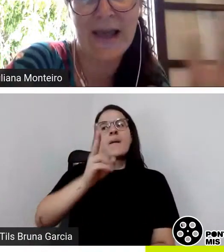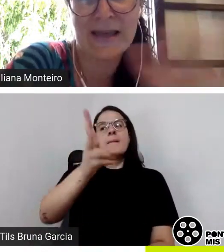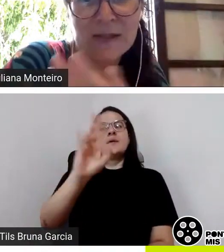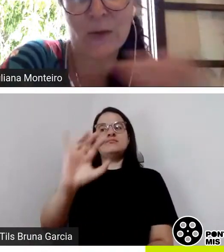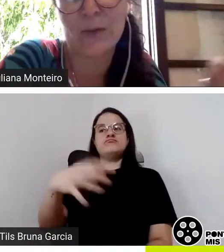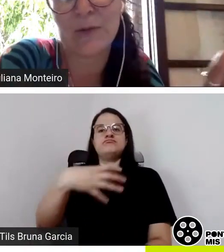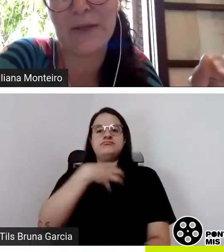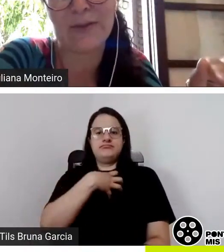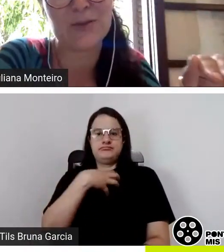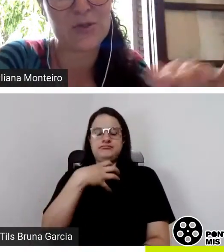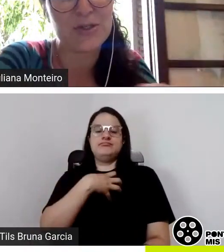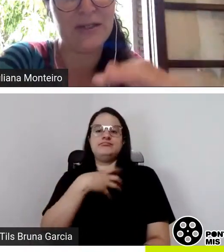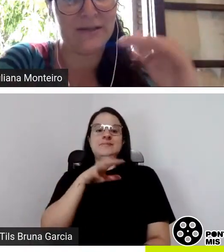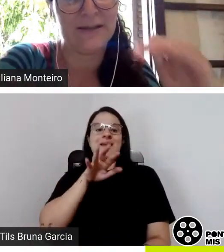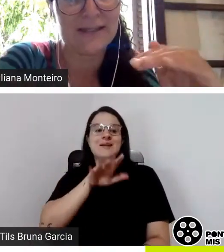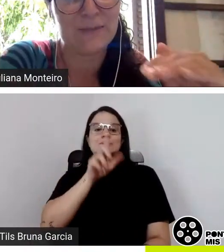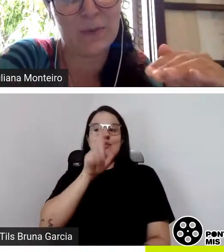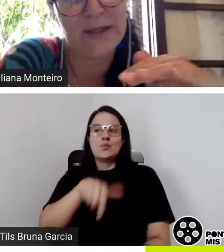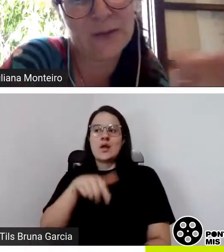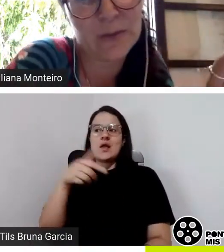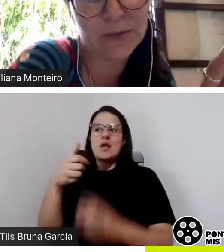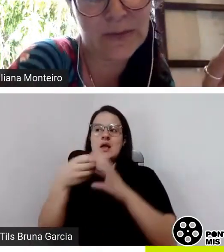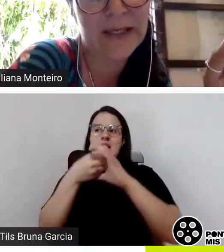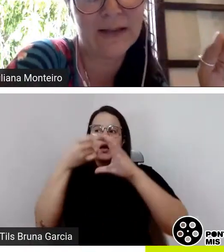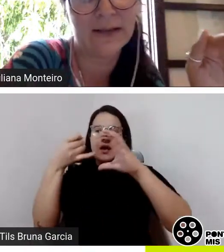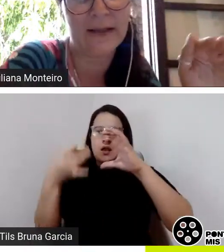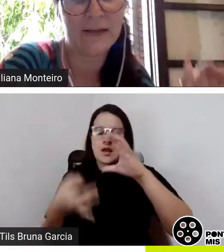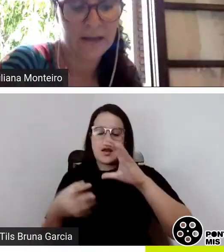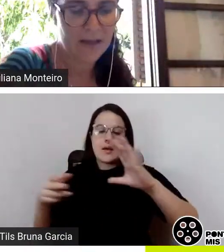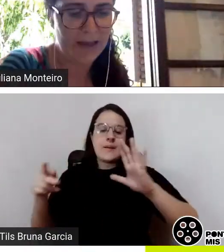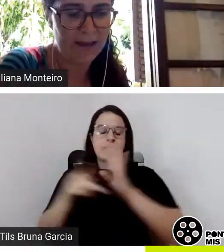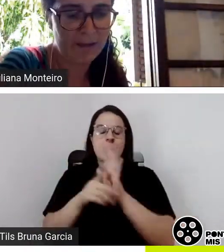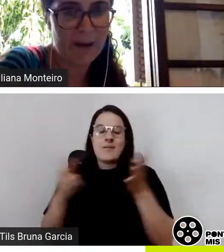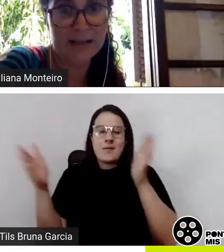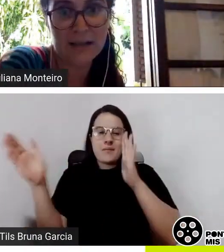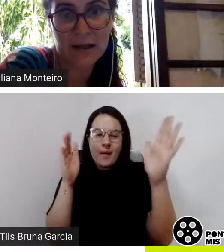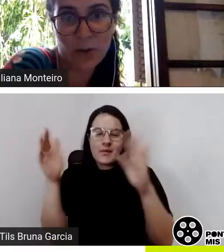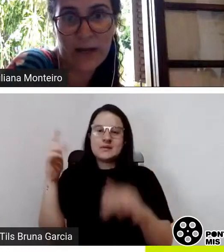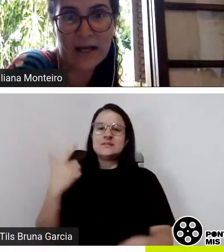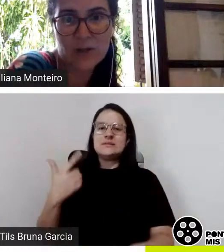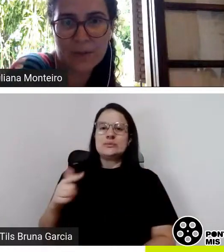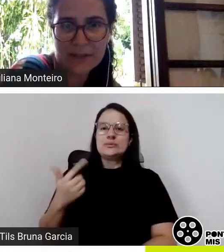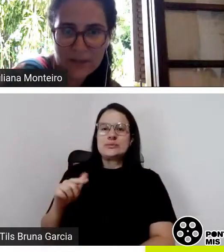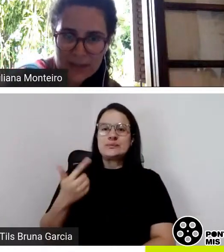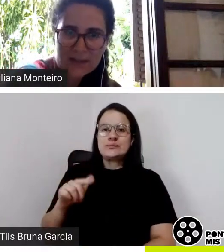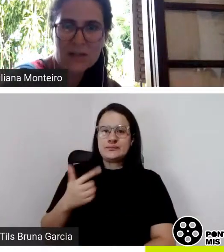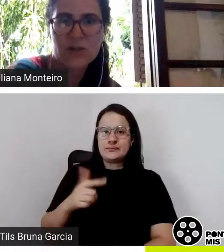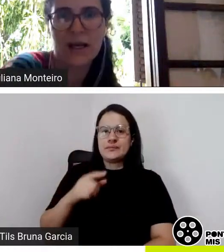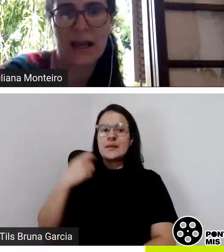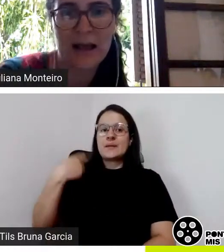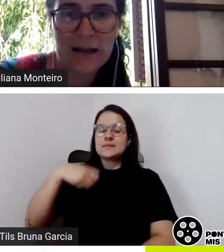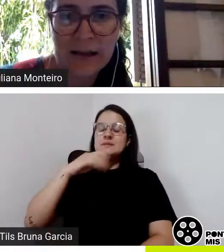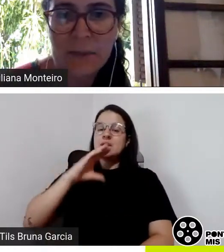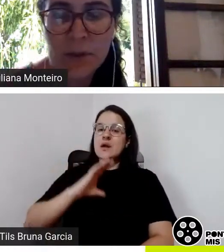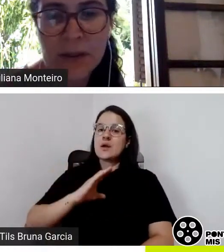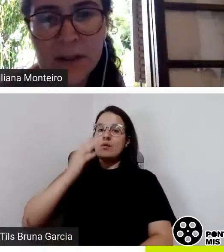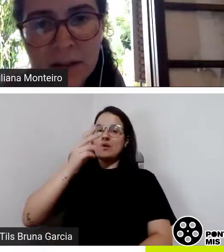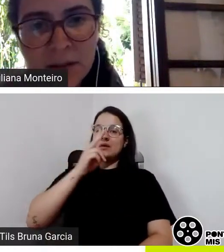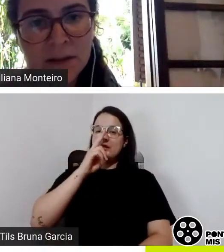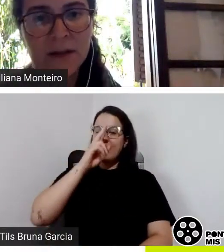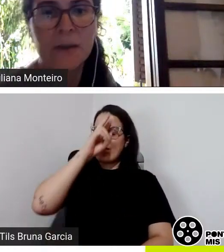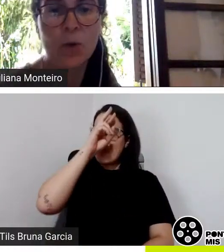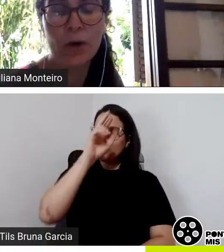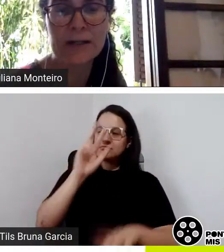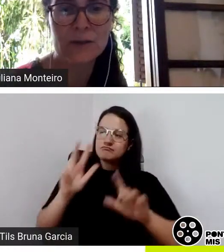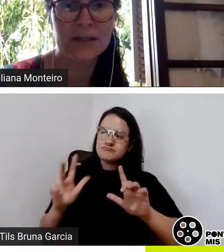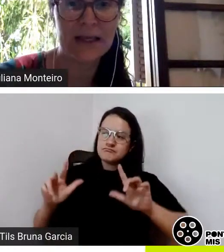ideias no papel, e eu acho que isso é um argumento que a gente, nesse momento, não tem, né, basta a